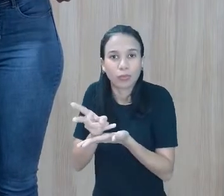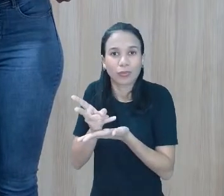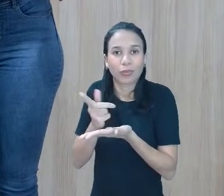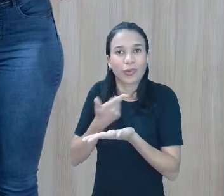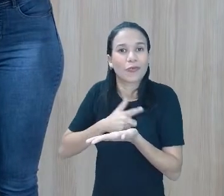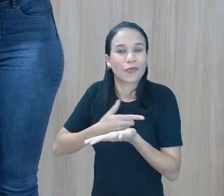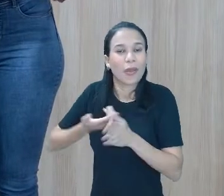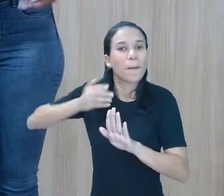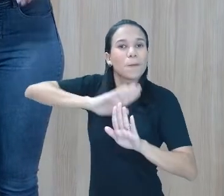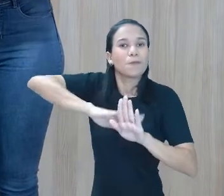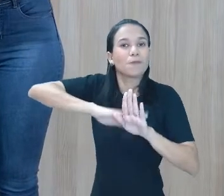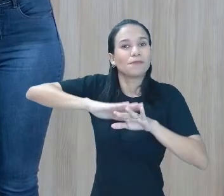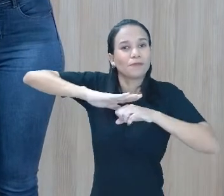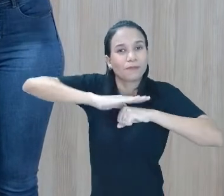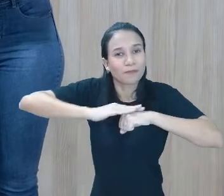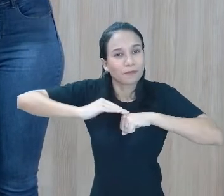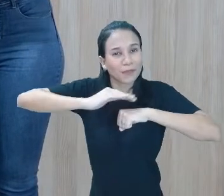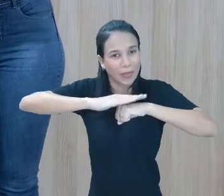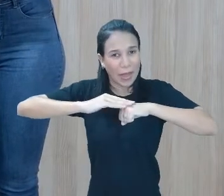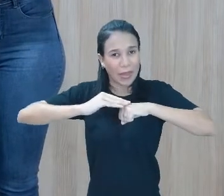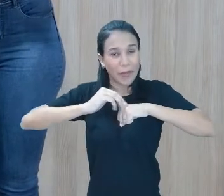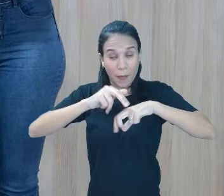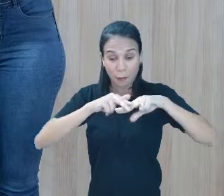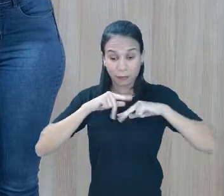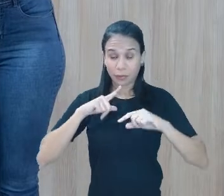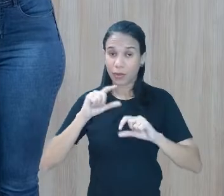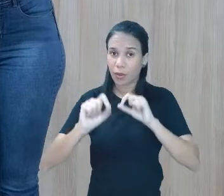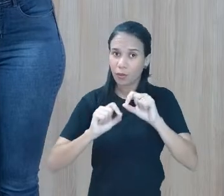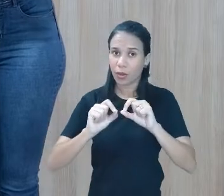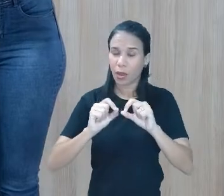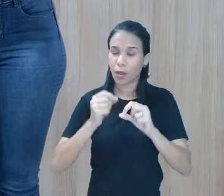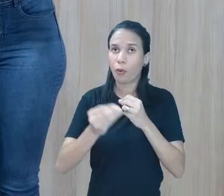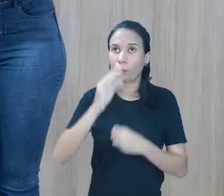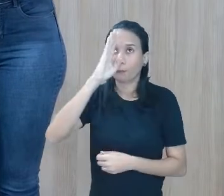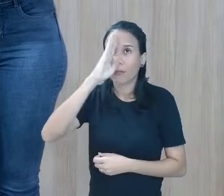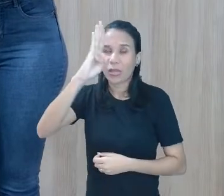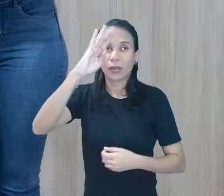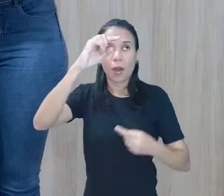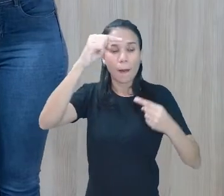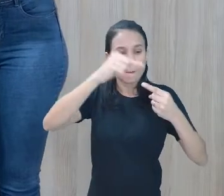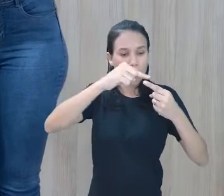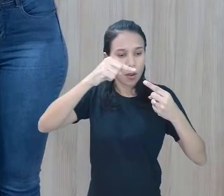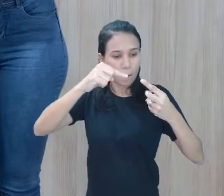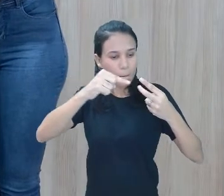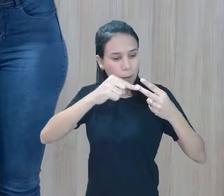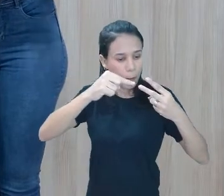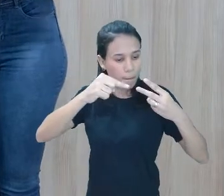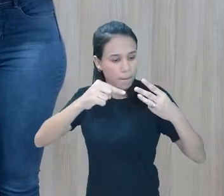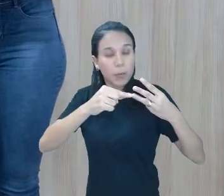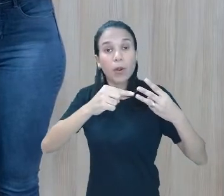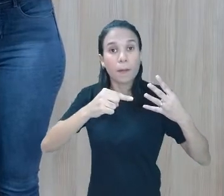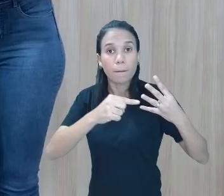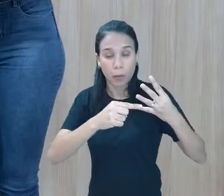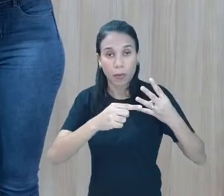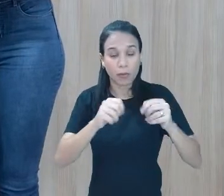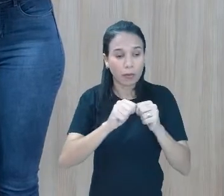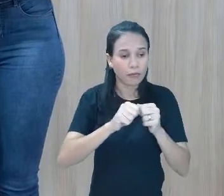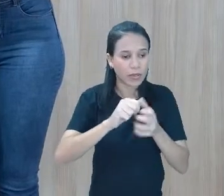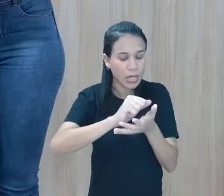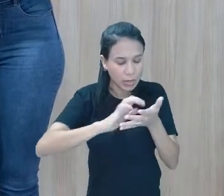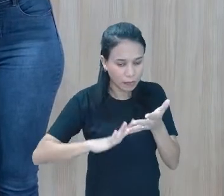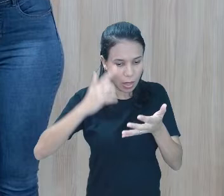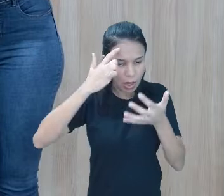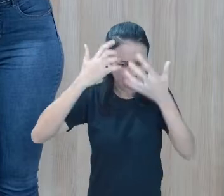questões afetivas. Então, ele vai estabelecer uma prioridade no momento em que ele está desenvolvendo a